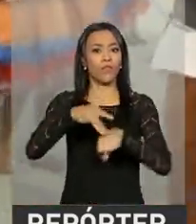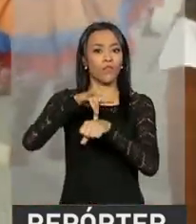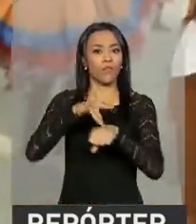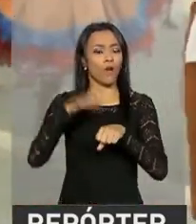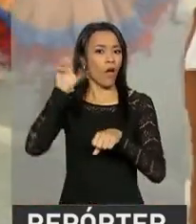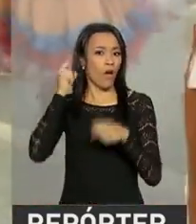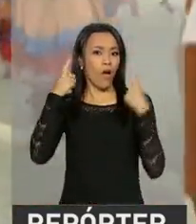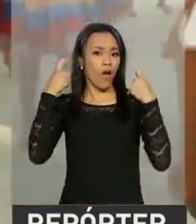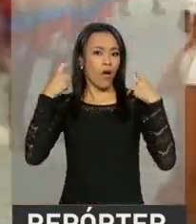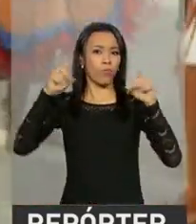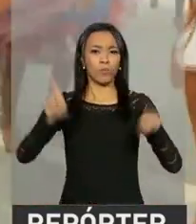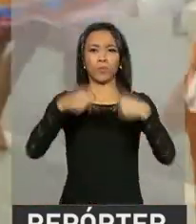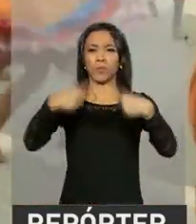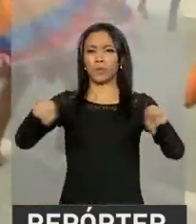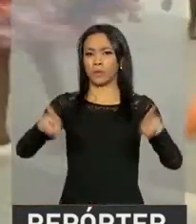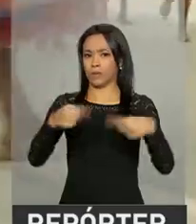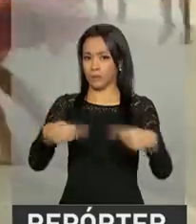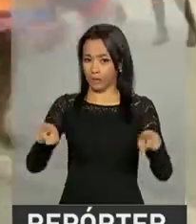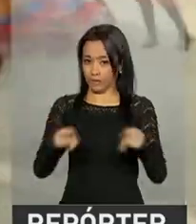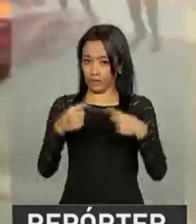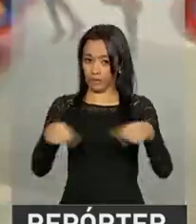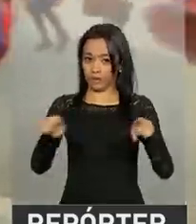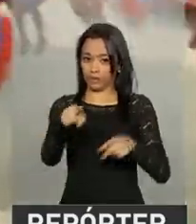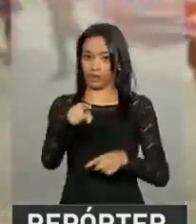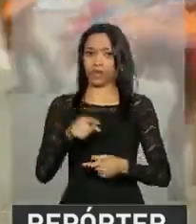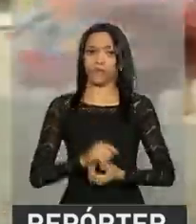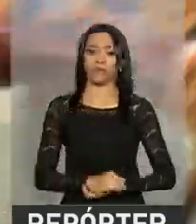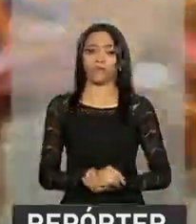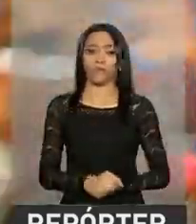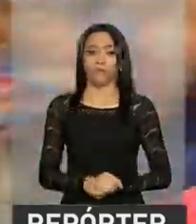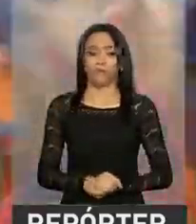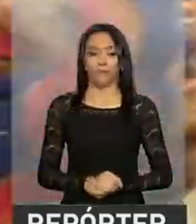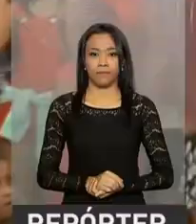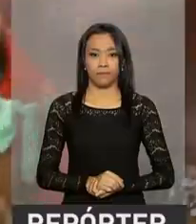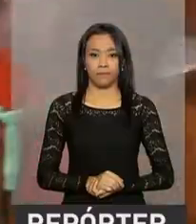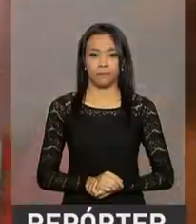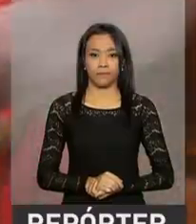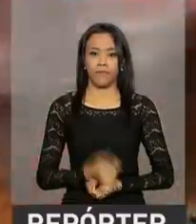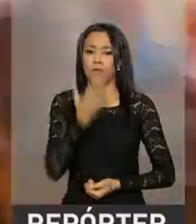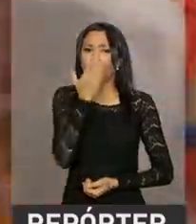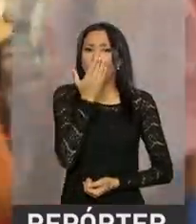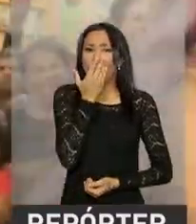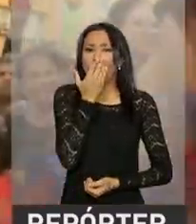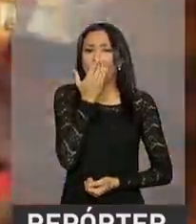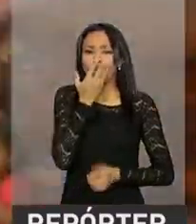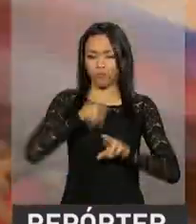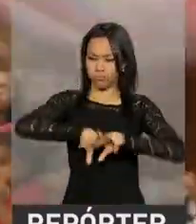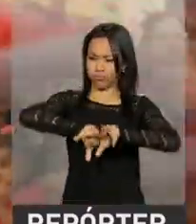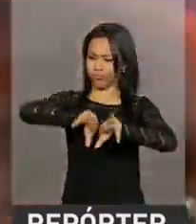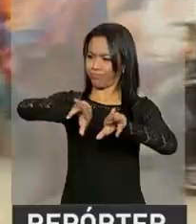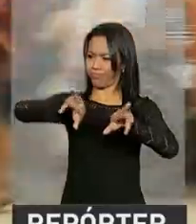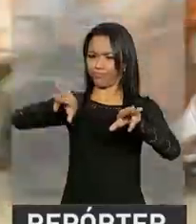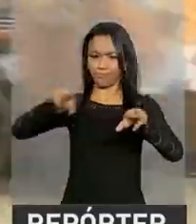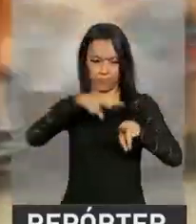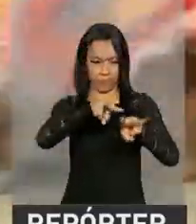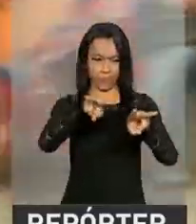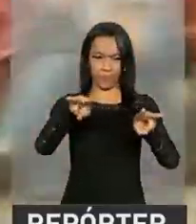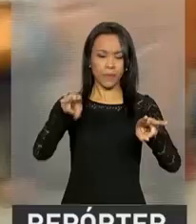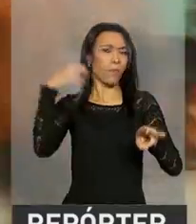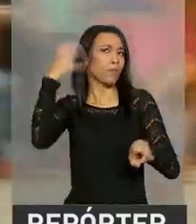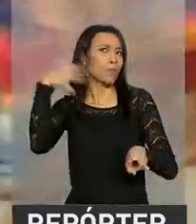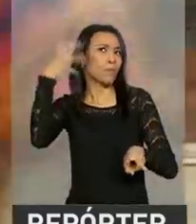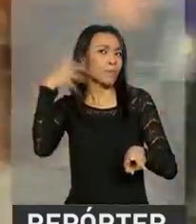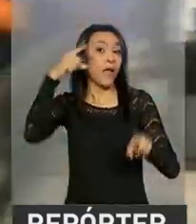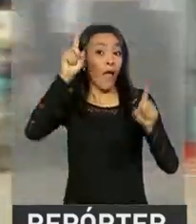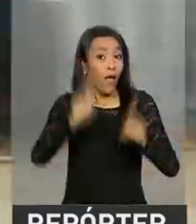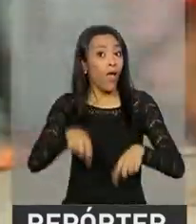E a música não deixam dúvidas. É